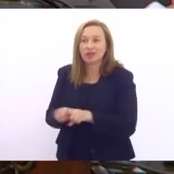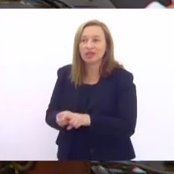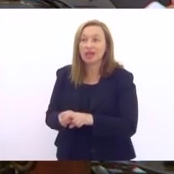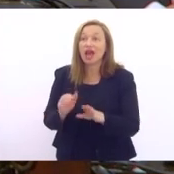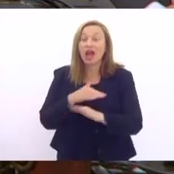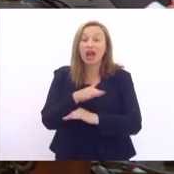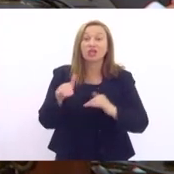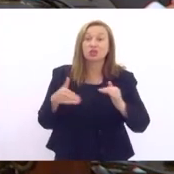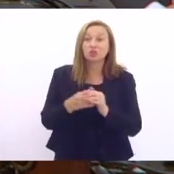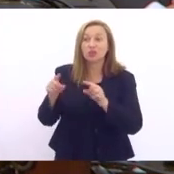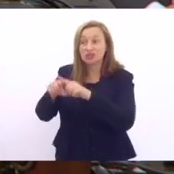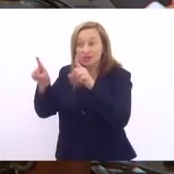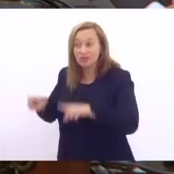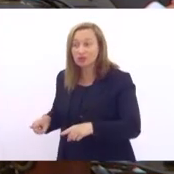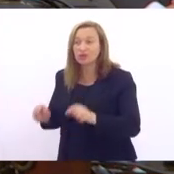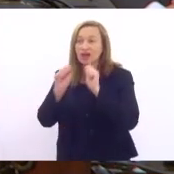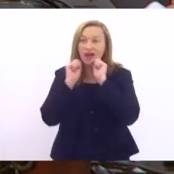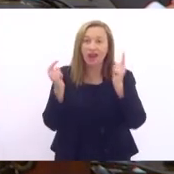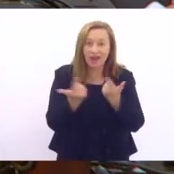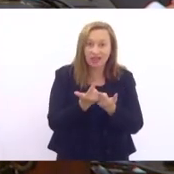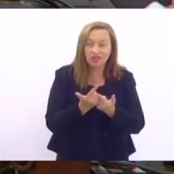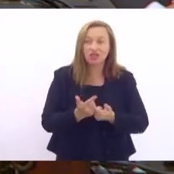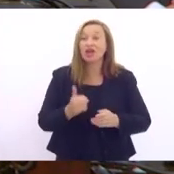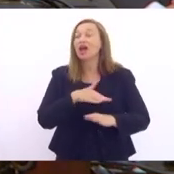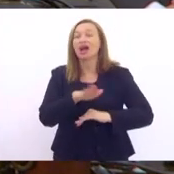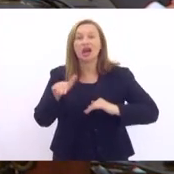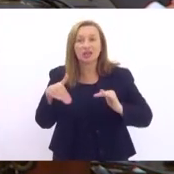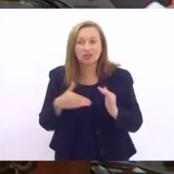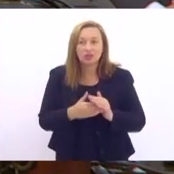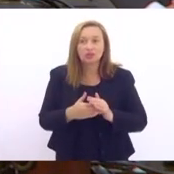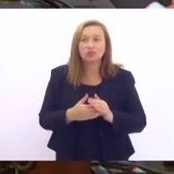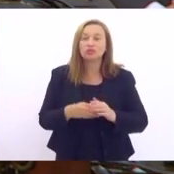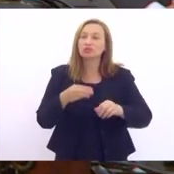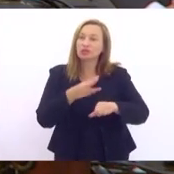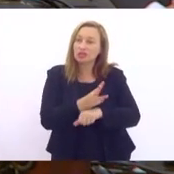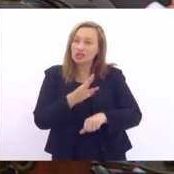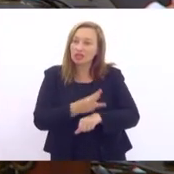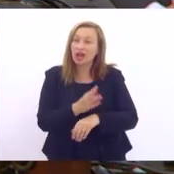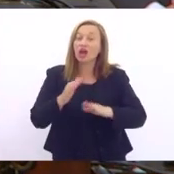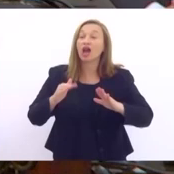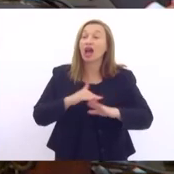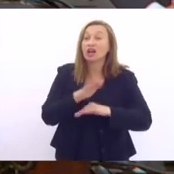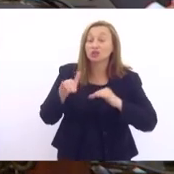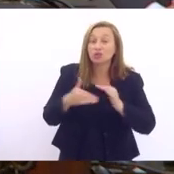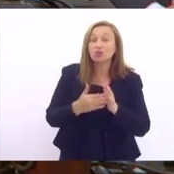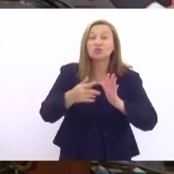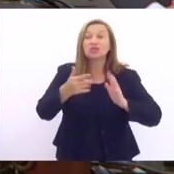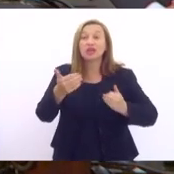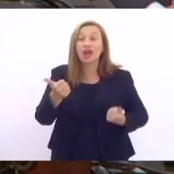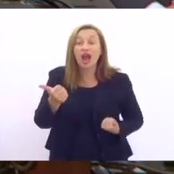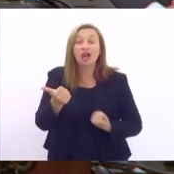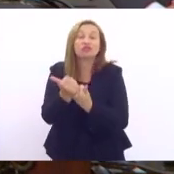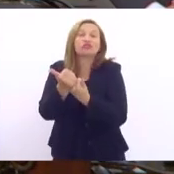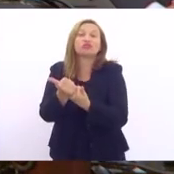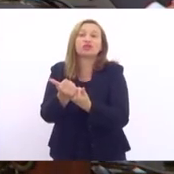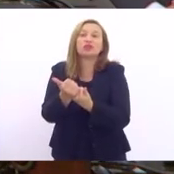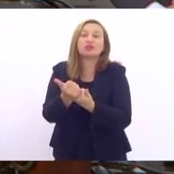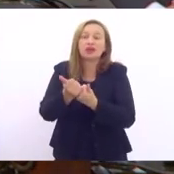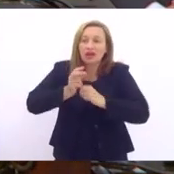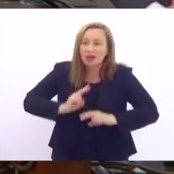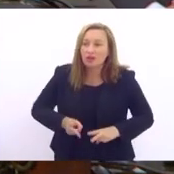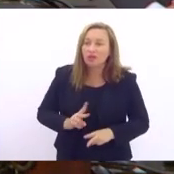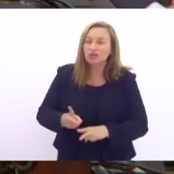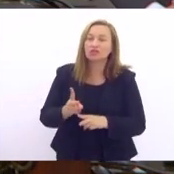Alerj, a todos os terceirizados, a todos que ajudam a manter e fazer acontecer, né,